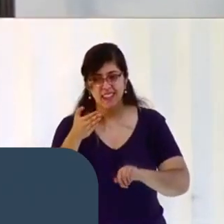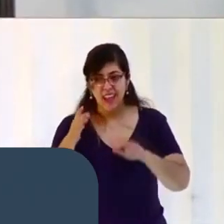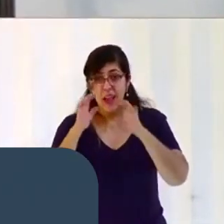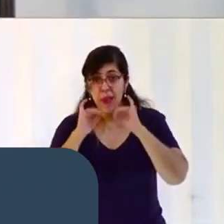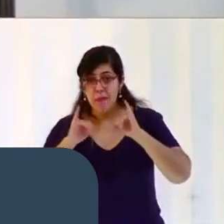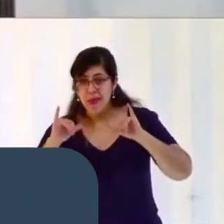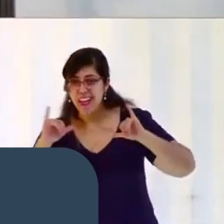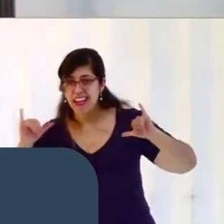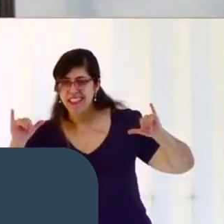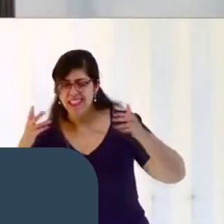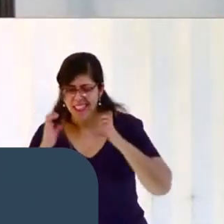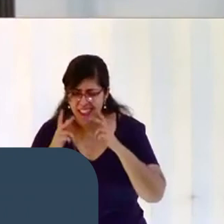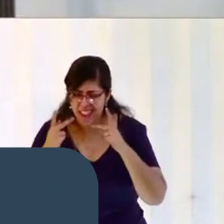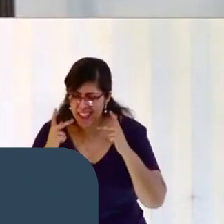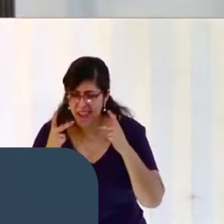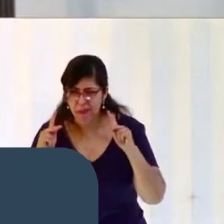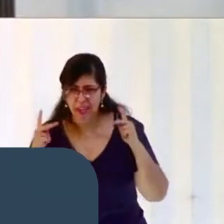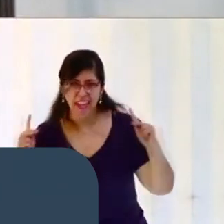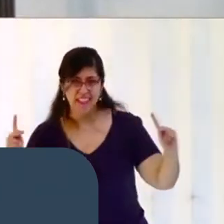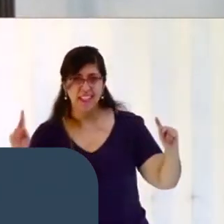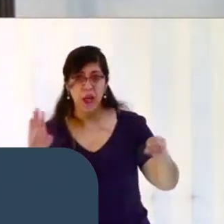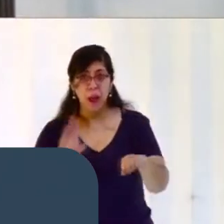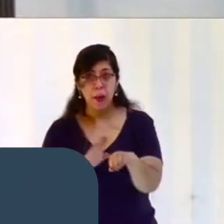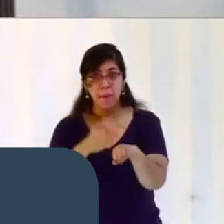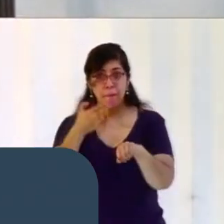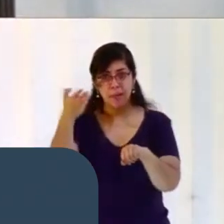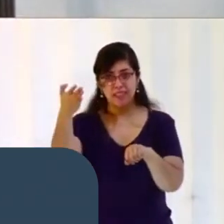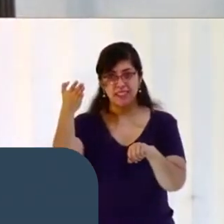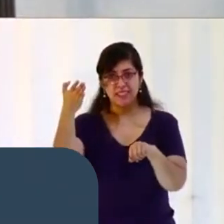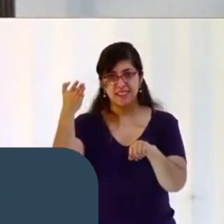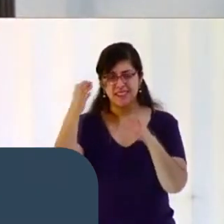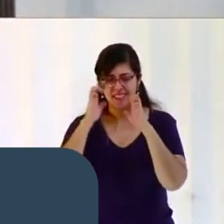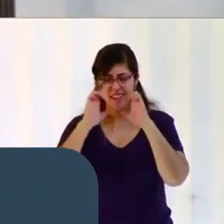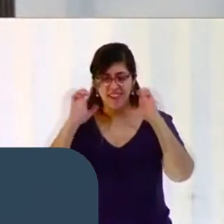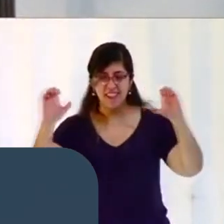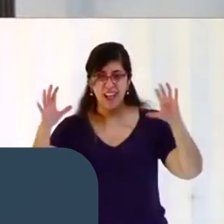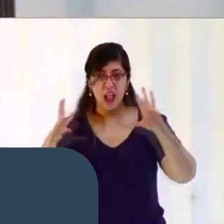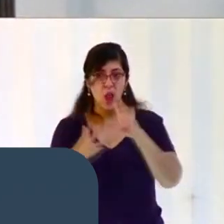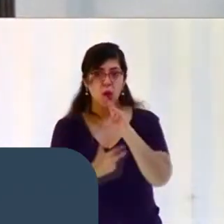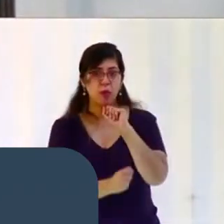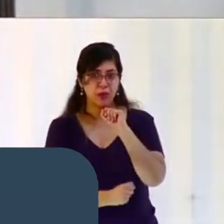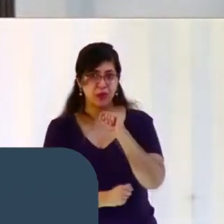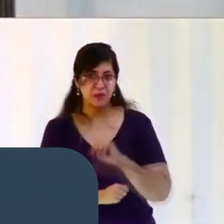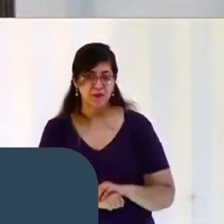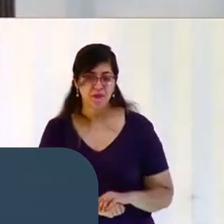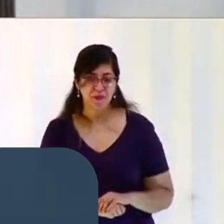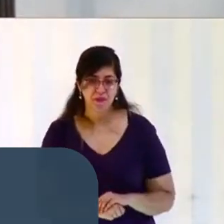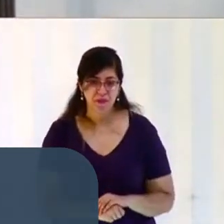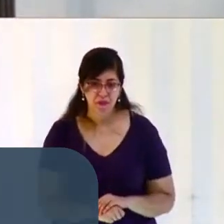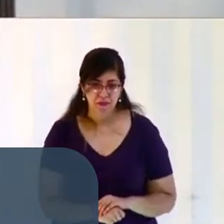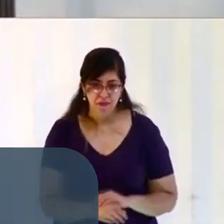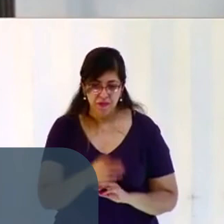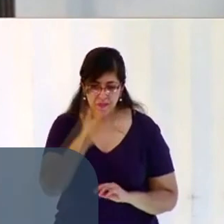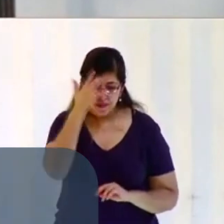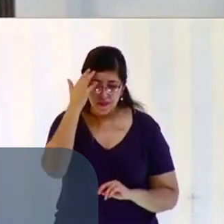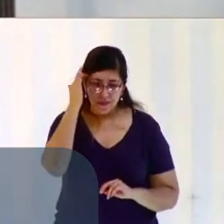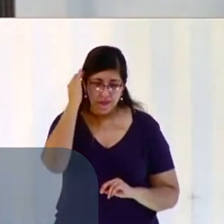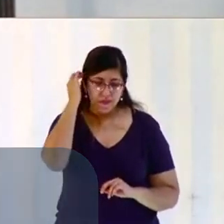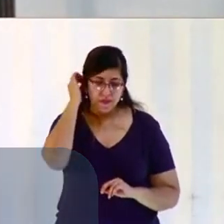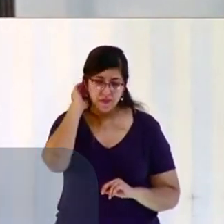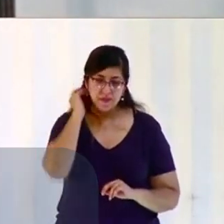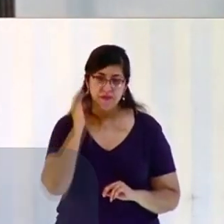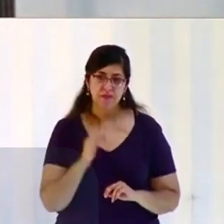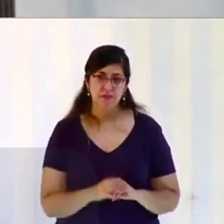ao mundo que põe a mão nos ouvidos para não ouvir. Mas estes decibéis não são